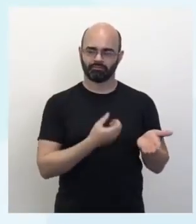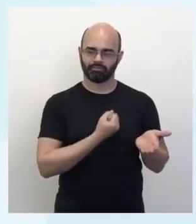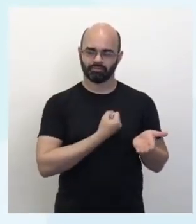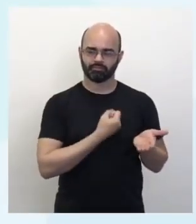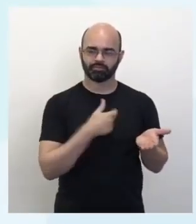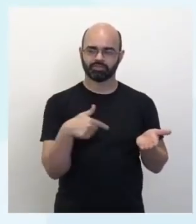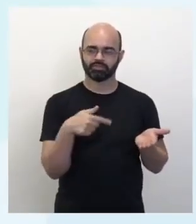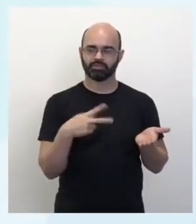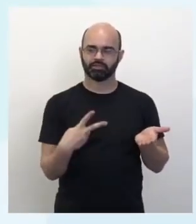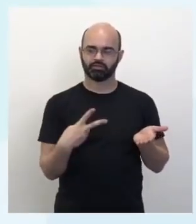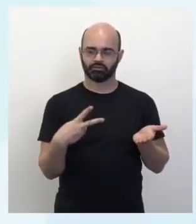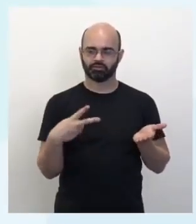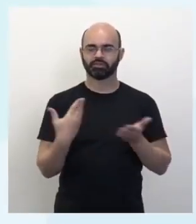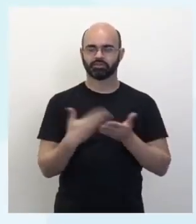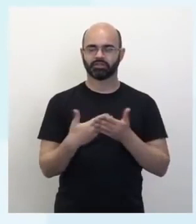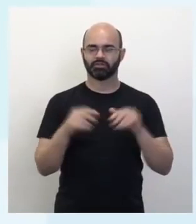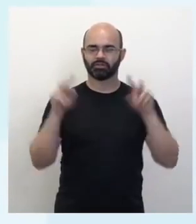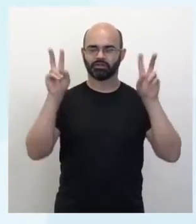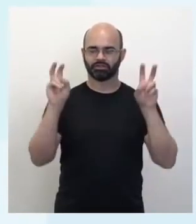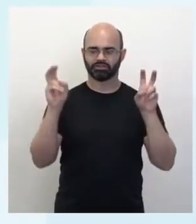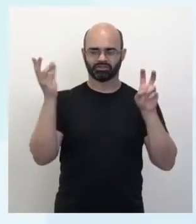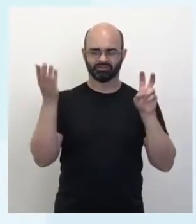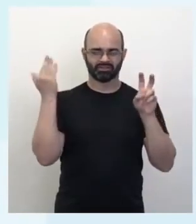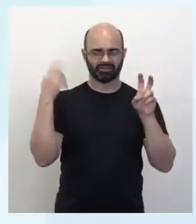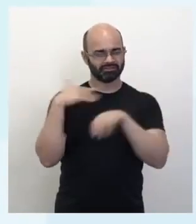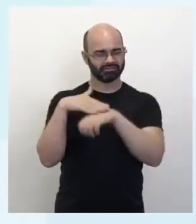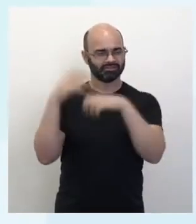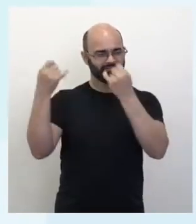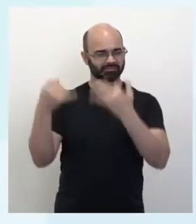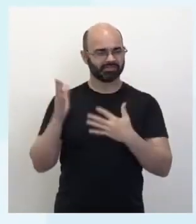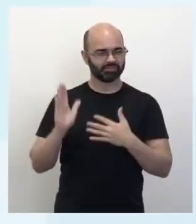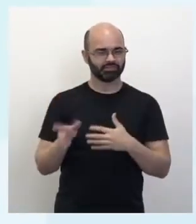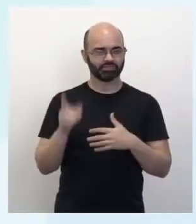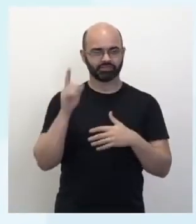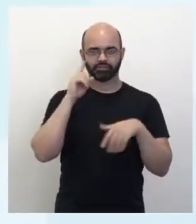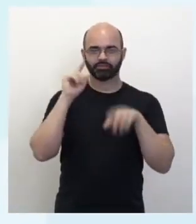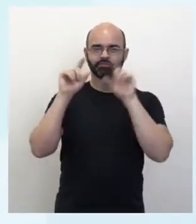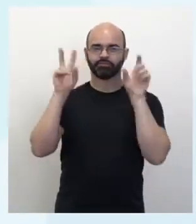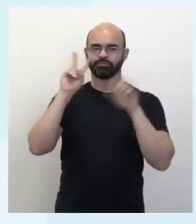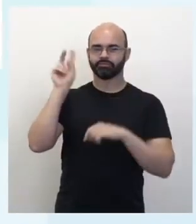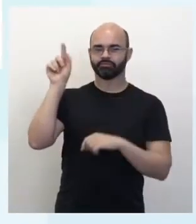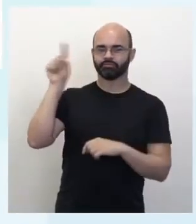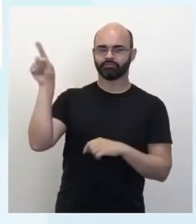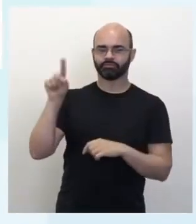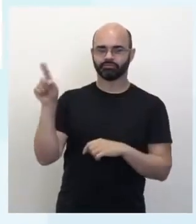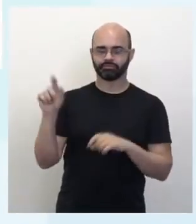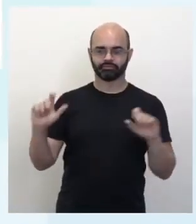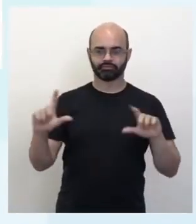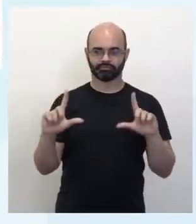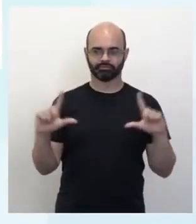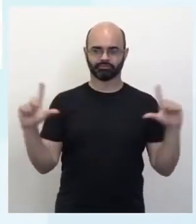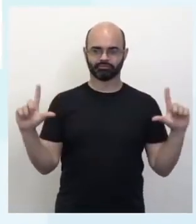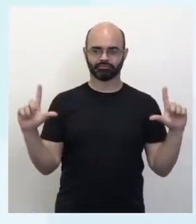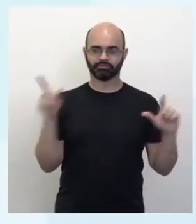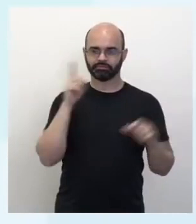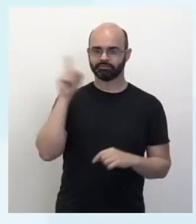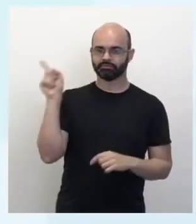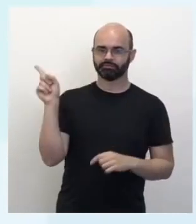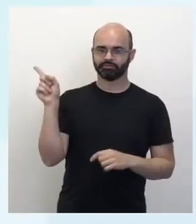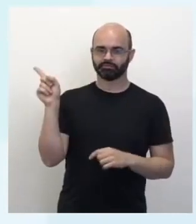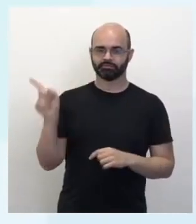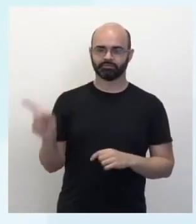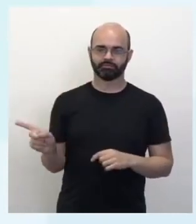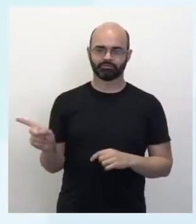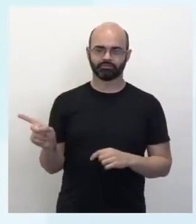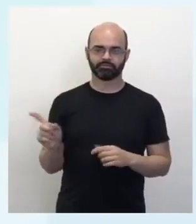aí tem lá o título da aula que a gente falou já. E aí tem esses memes aqui, ó. Vamos deixar um pouquinho maior aqui. Olha só, tem